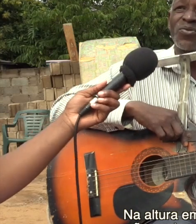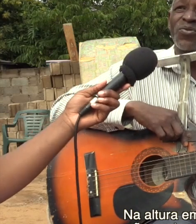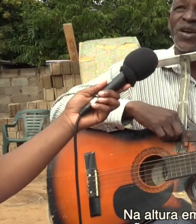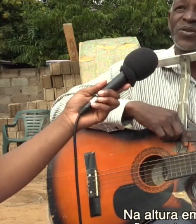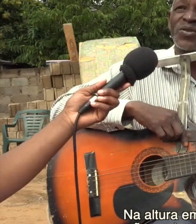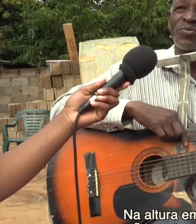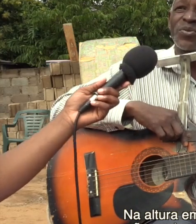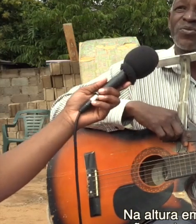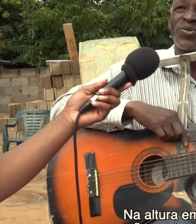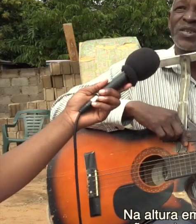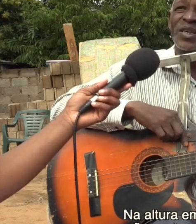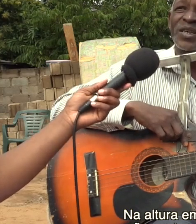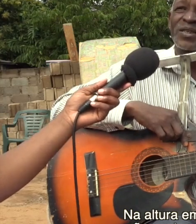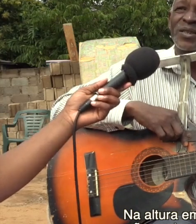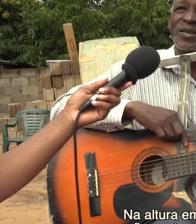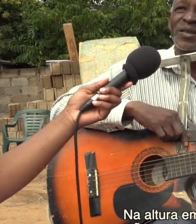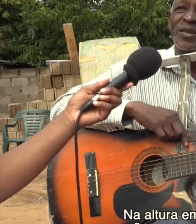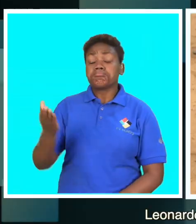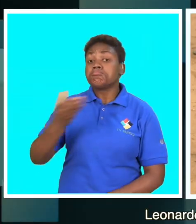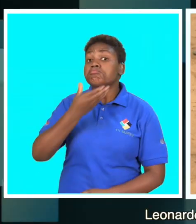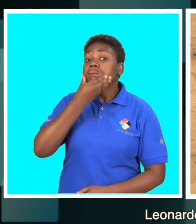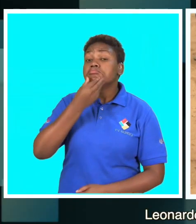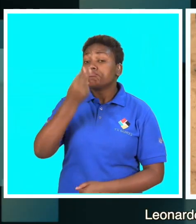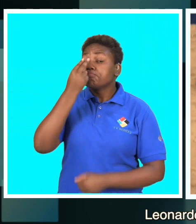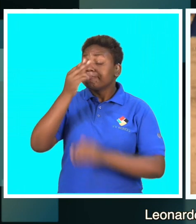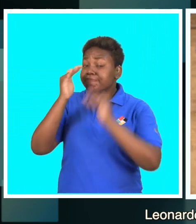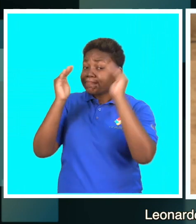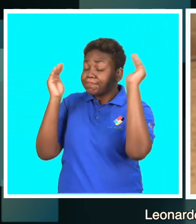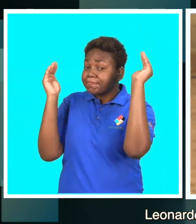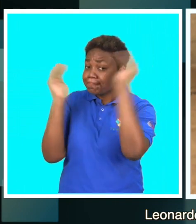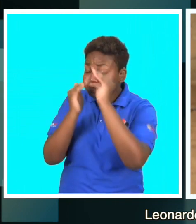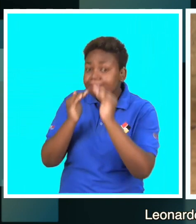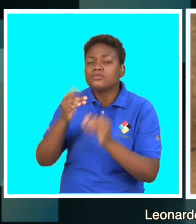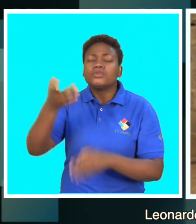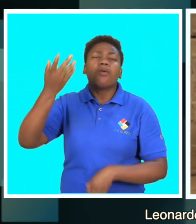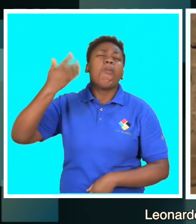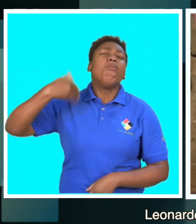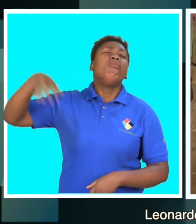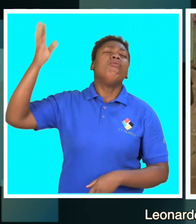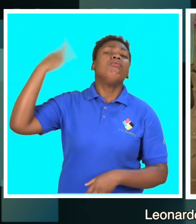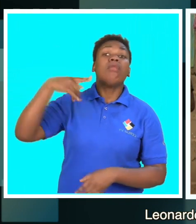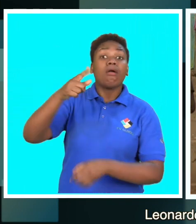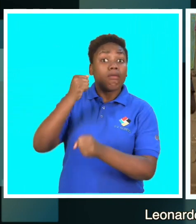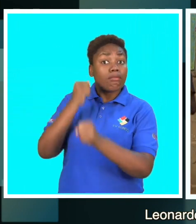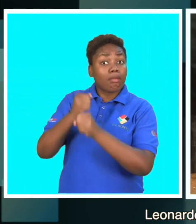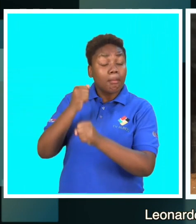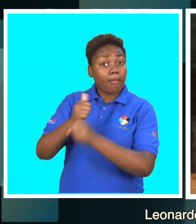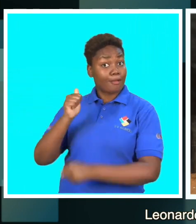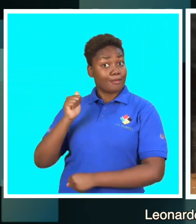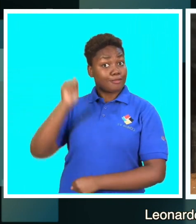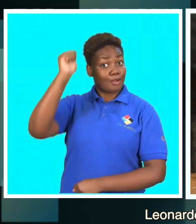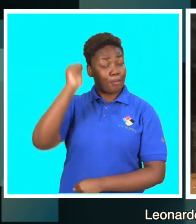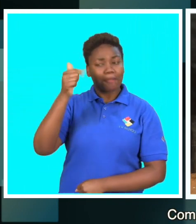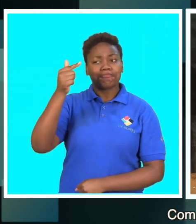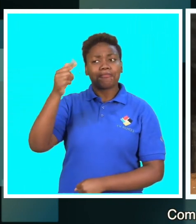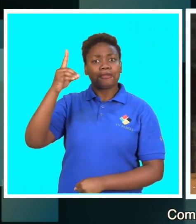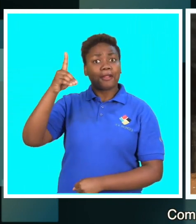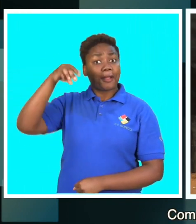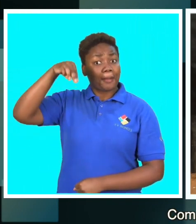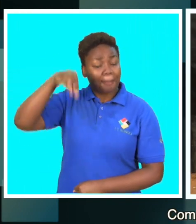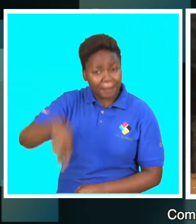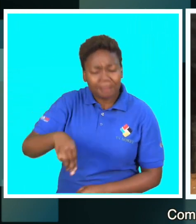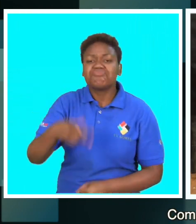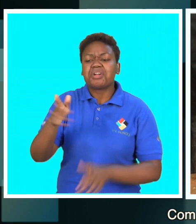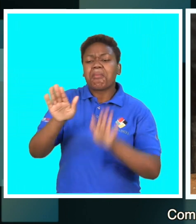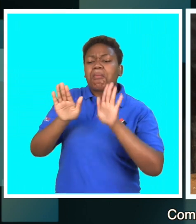Apresento vários tipos de músicas. Leonardo Langa era formado dos TPM. Com o dinheiro